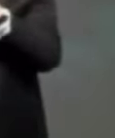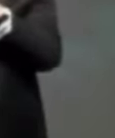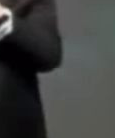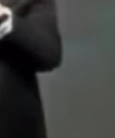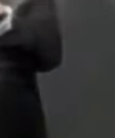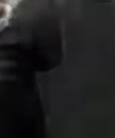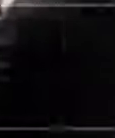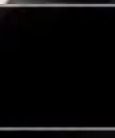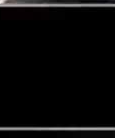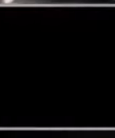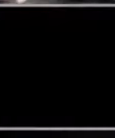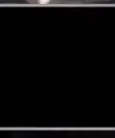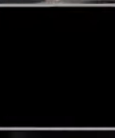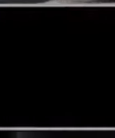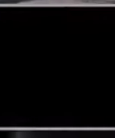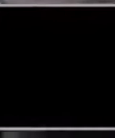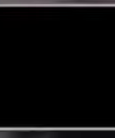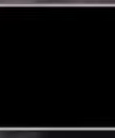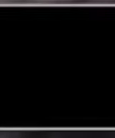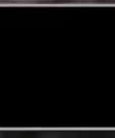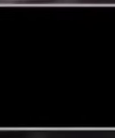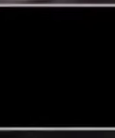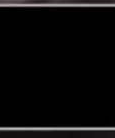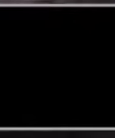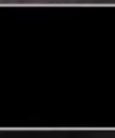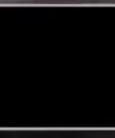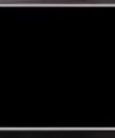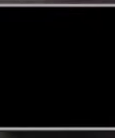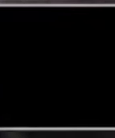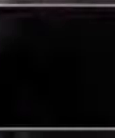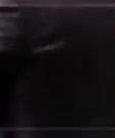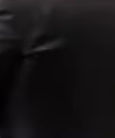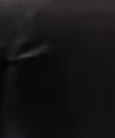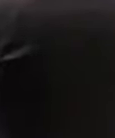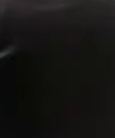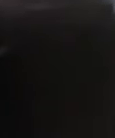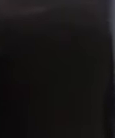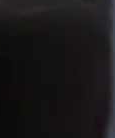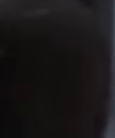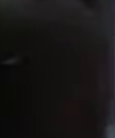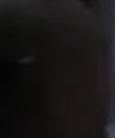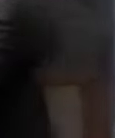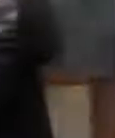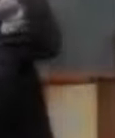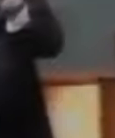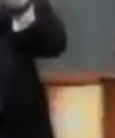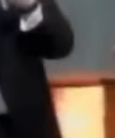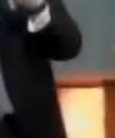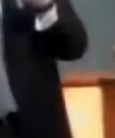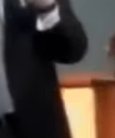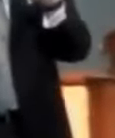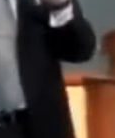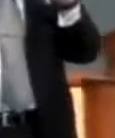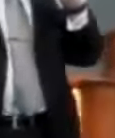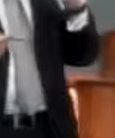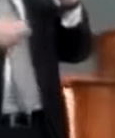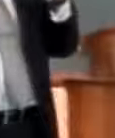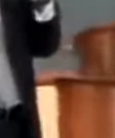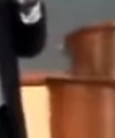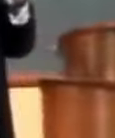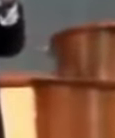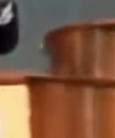segunda coisa vamos instituir o domingo dia do Senhor na nossa vida quem sabe você